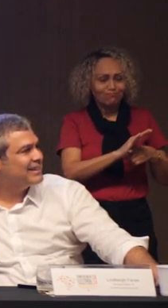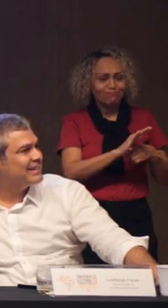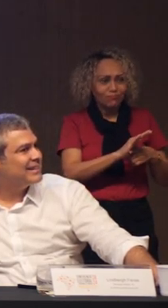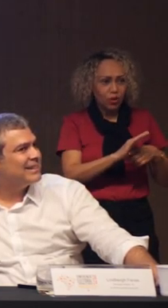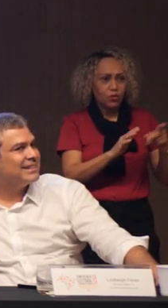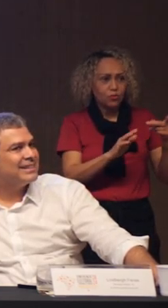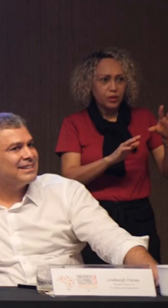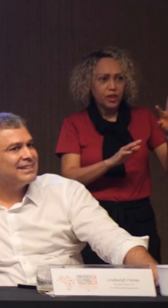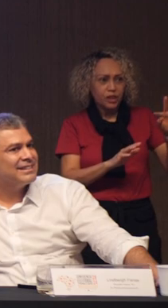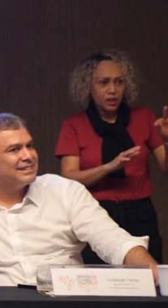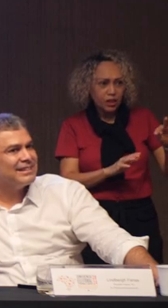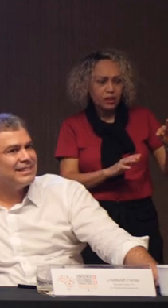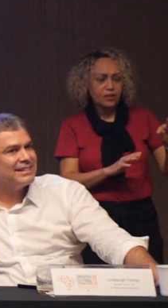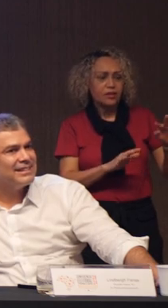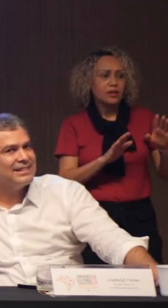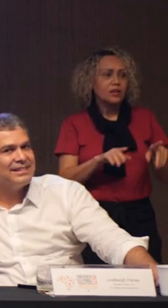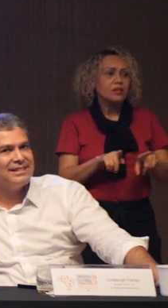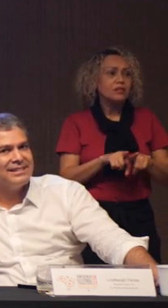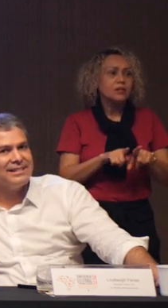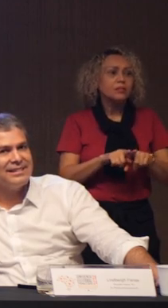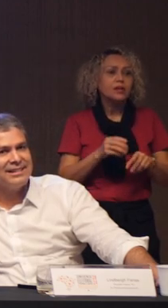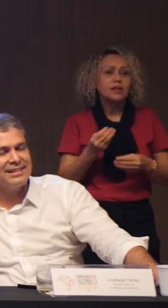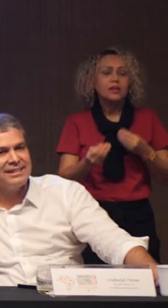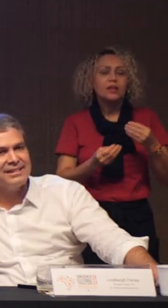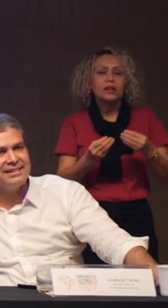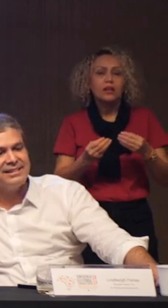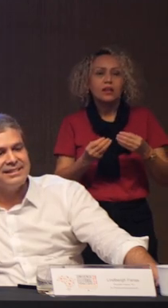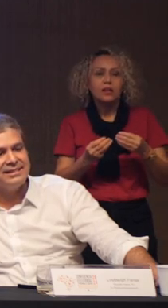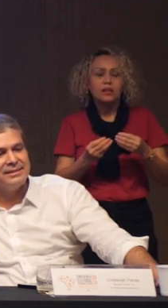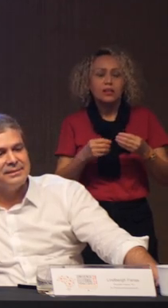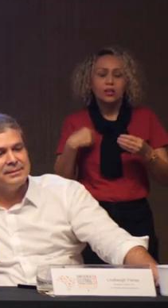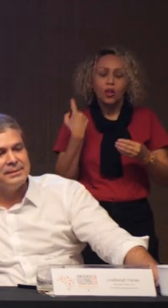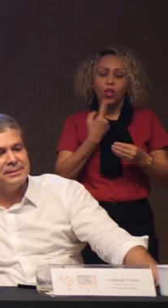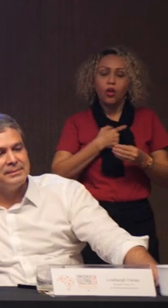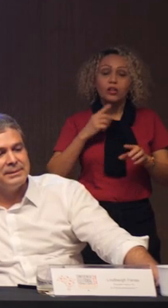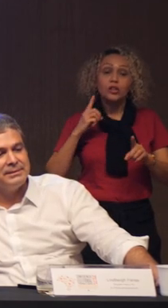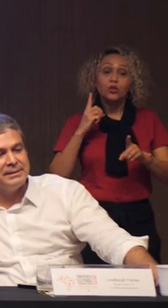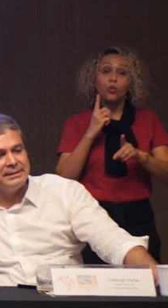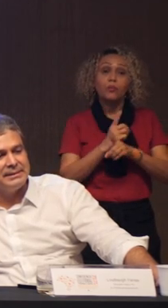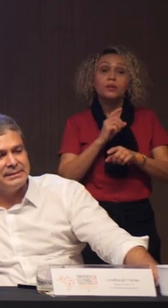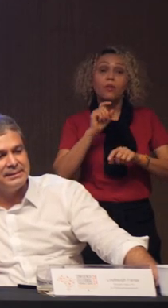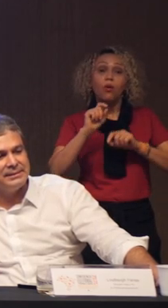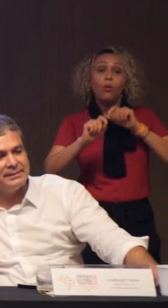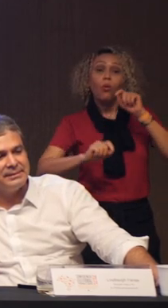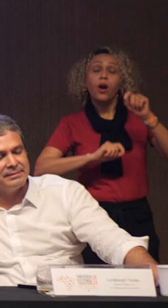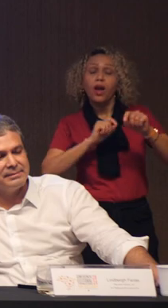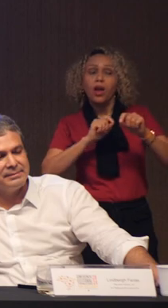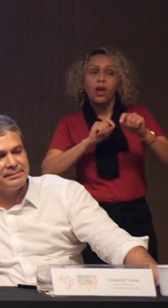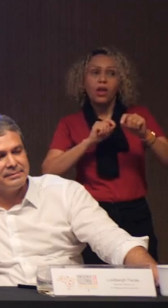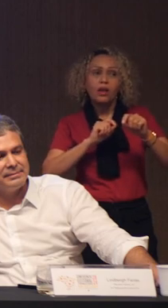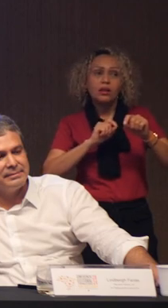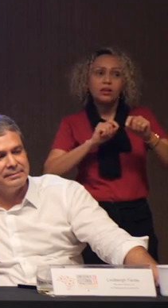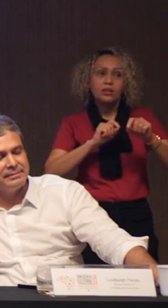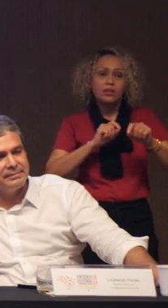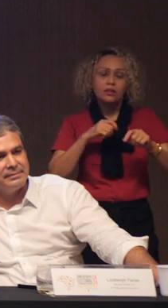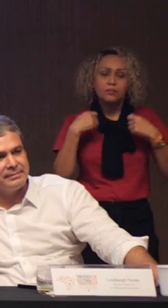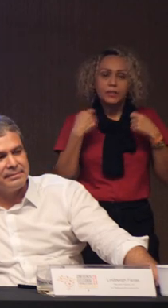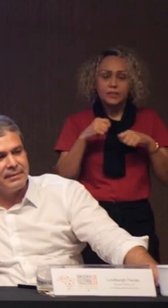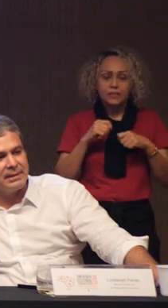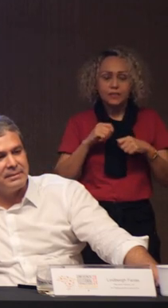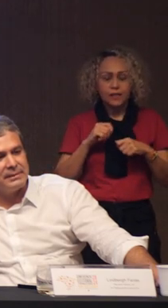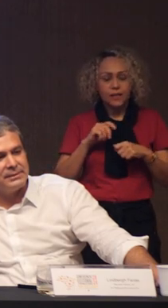da entidade CEFEMEA, e aí a gente descobriu que nós precisávamos de fortalecer as mulheres nos municípios, fortalecer